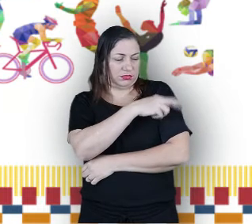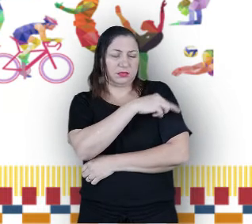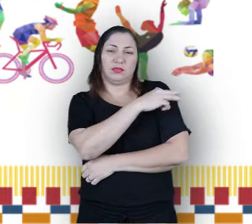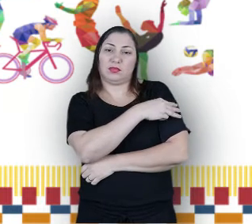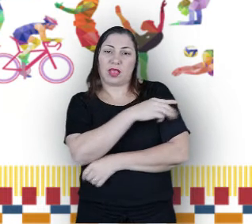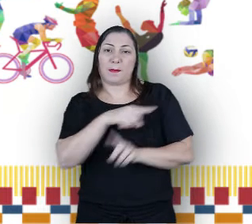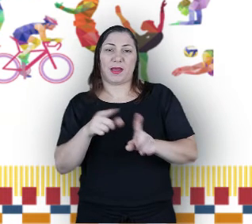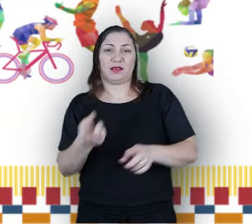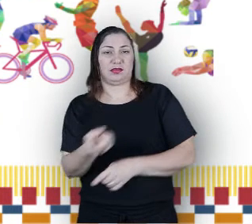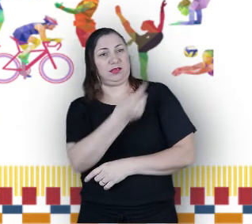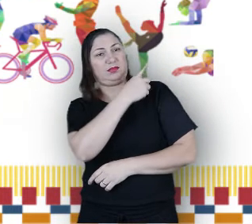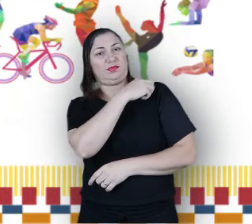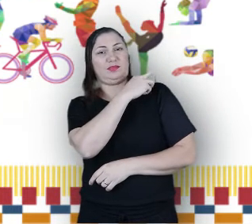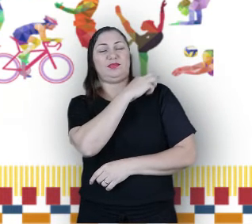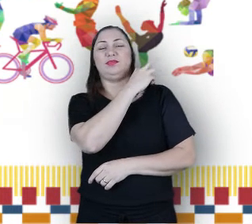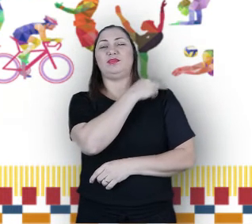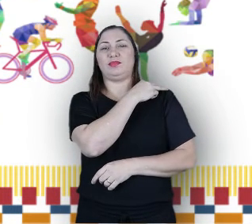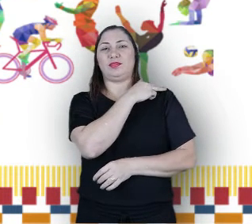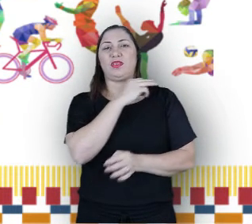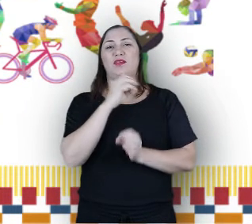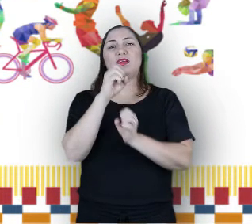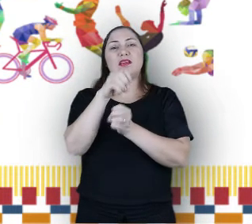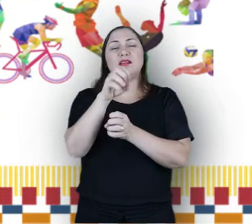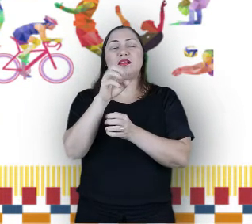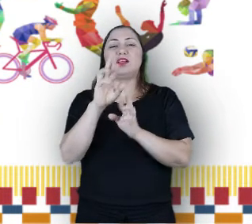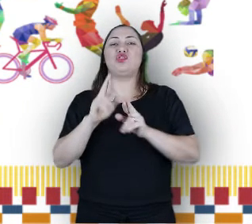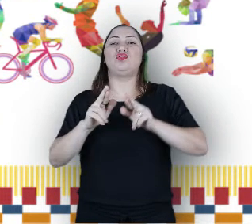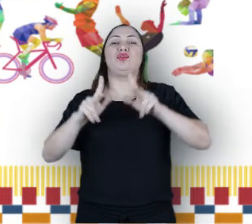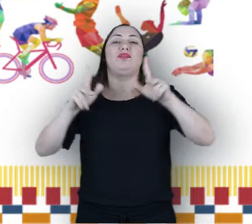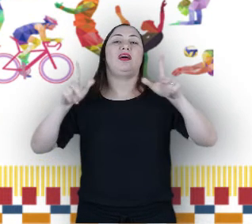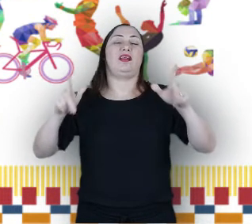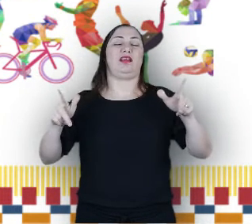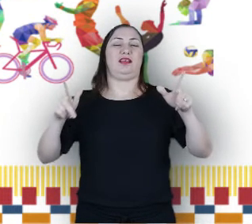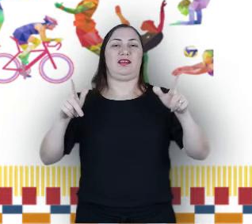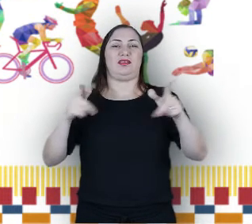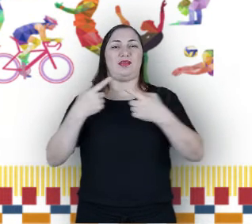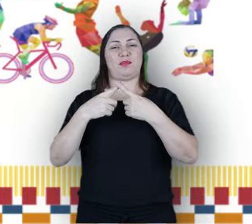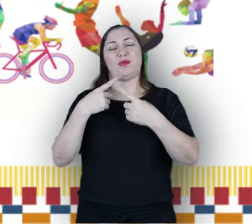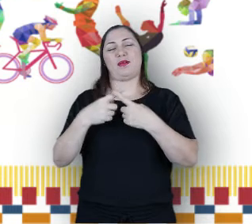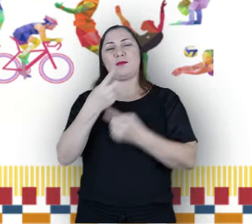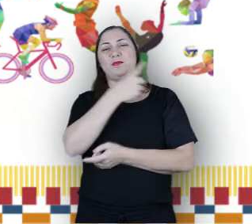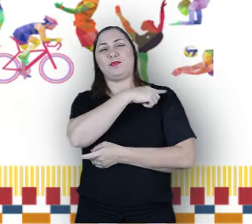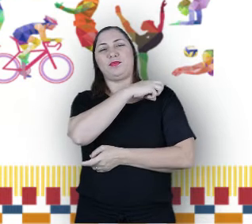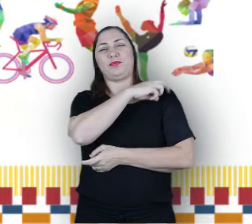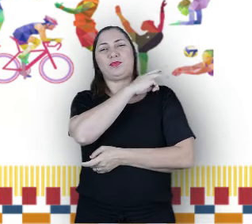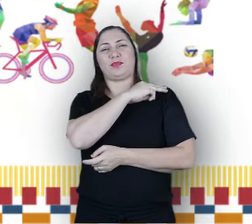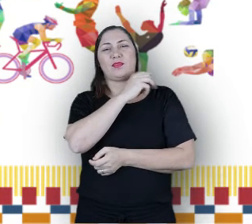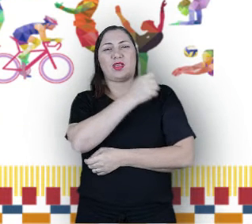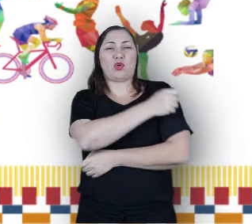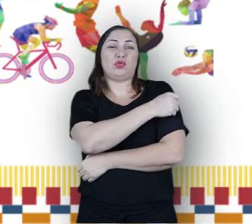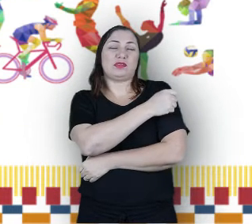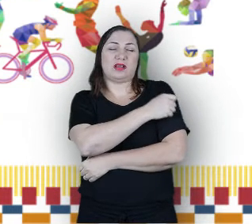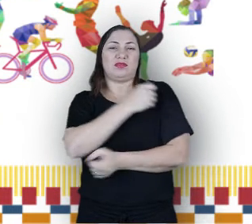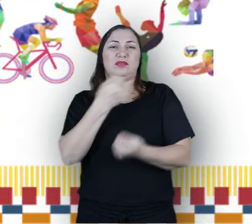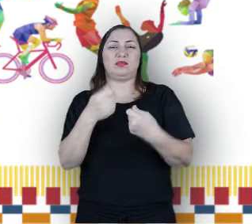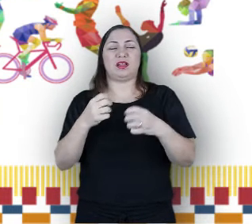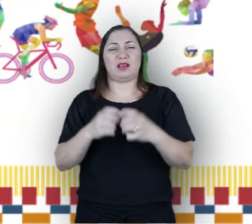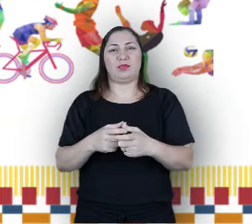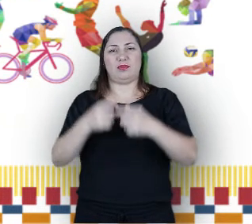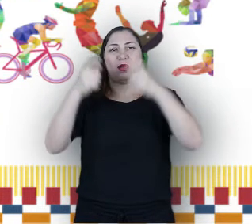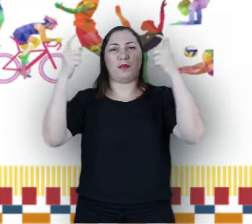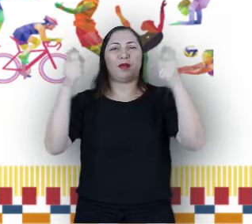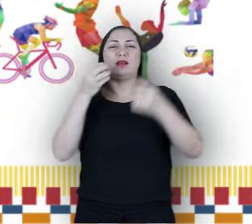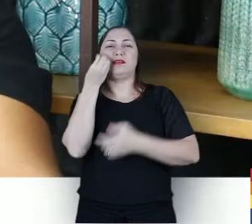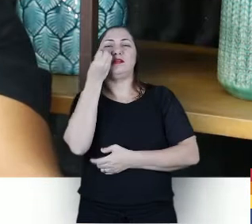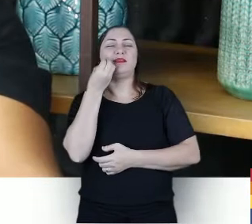né? E também práticas corporais de aventura, que foram trabalhados no ensino fundamental, só que agora no ensino médio, né, elas são trabalhadas de uma